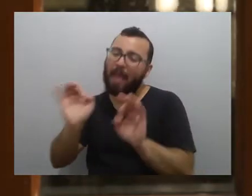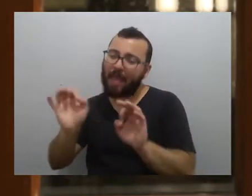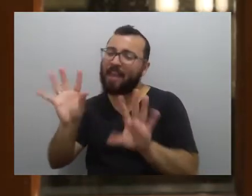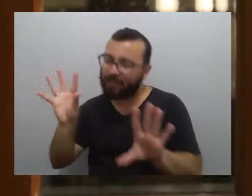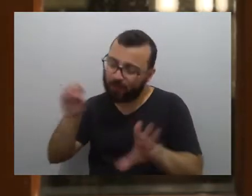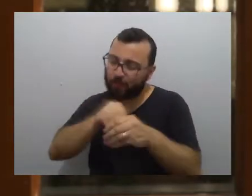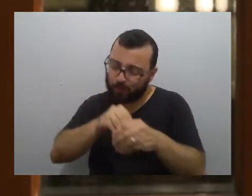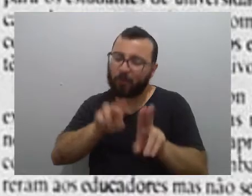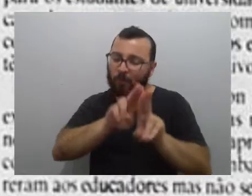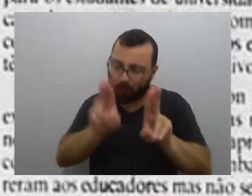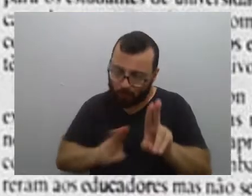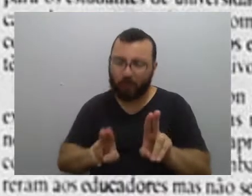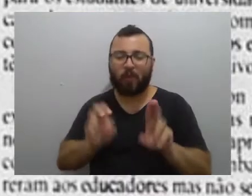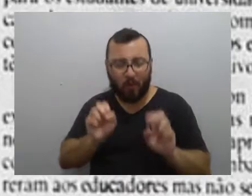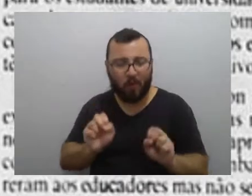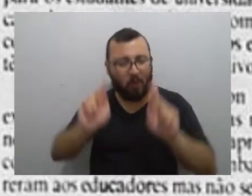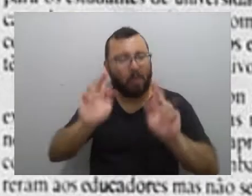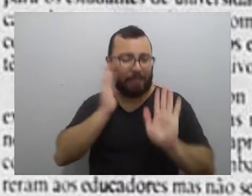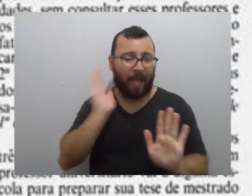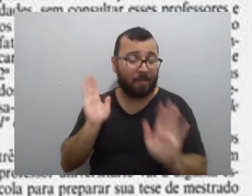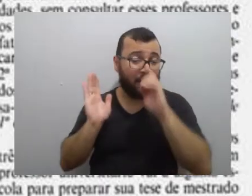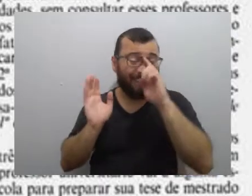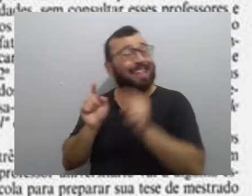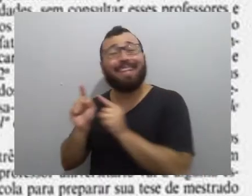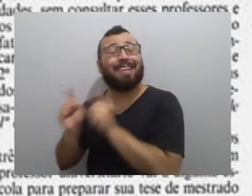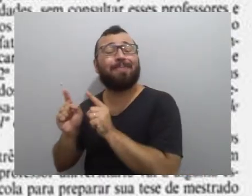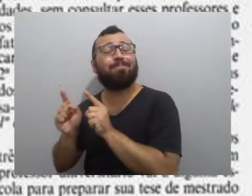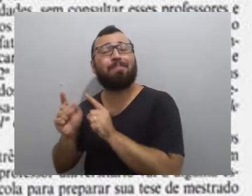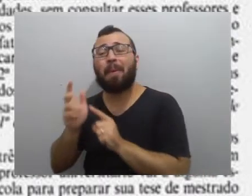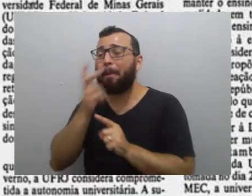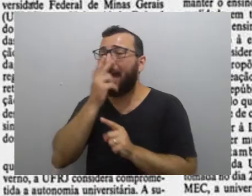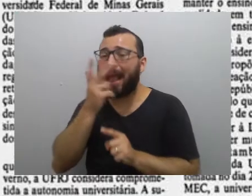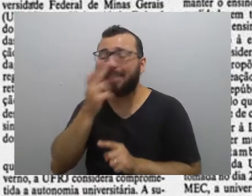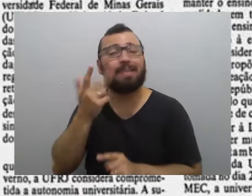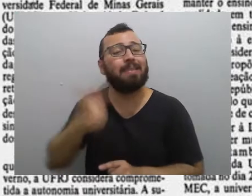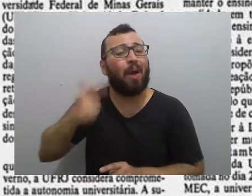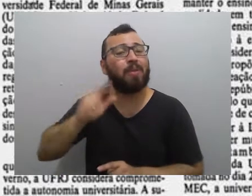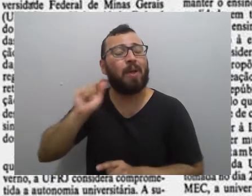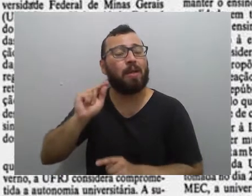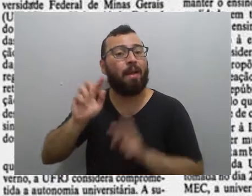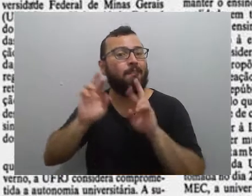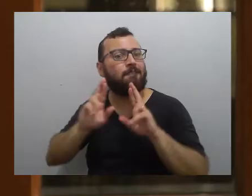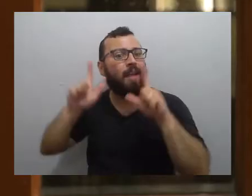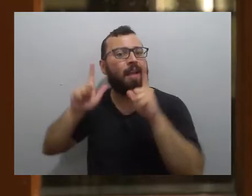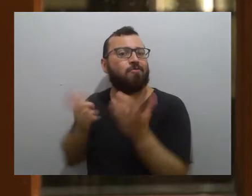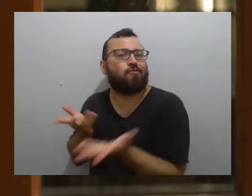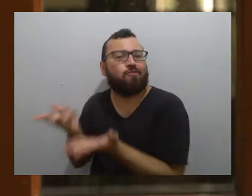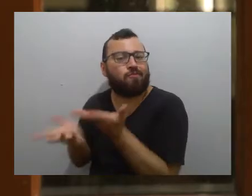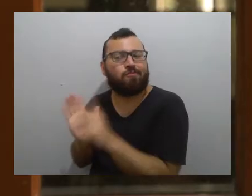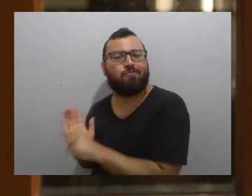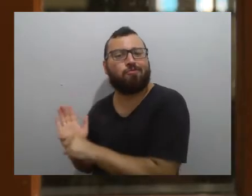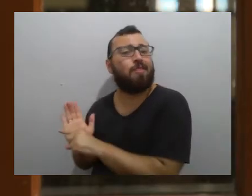sobretudo, não no nível orçamentário. O governo Collor, com o seu terrível impacto sobre a administração pública federal, e